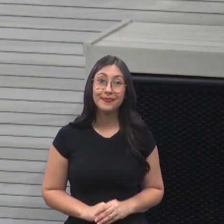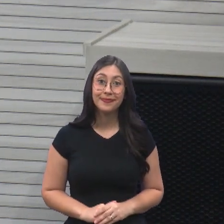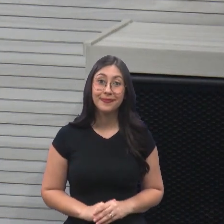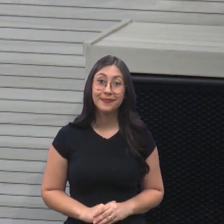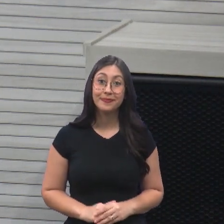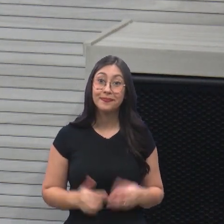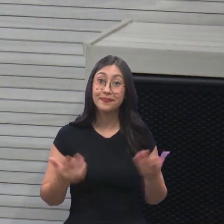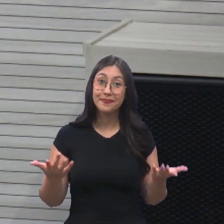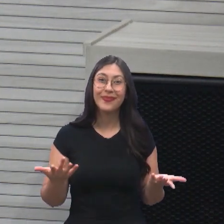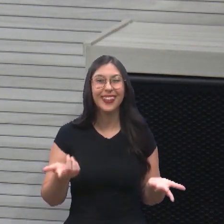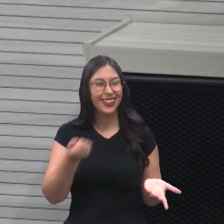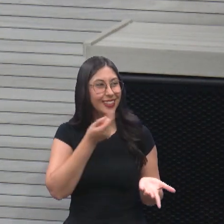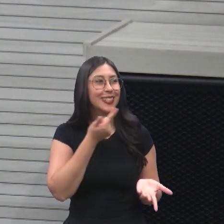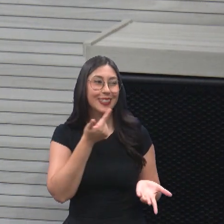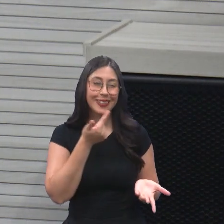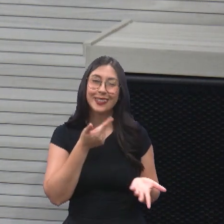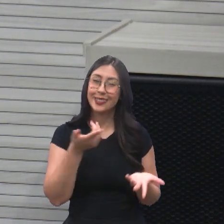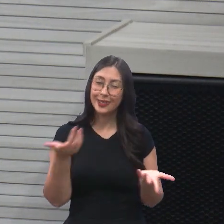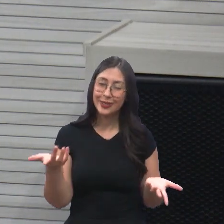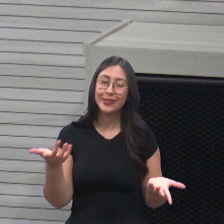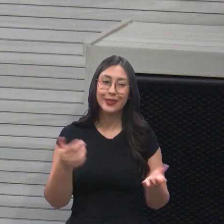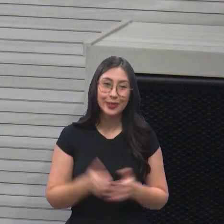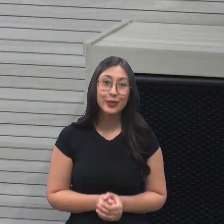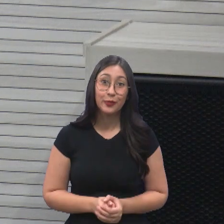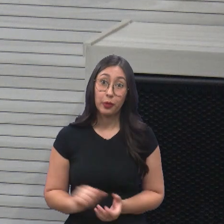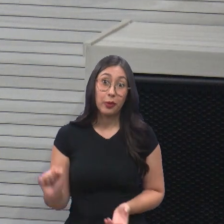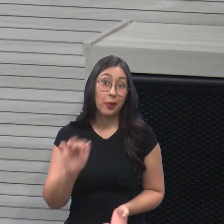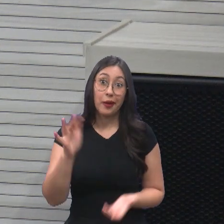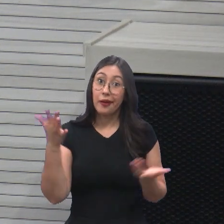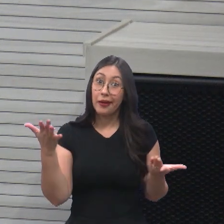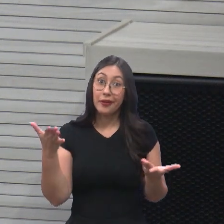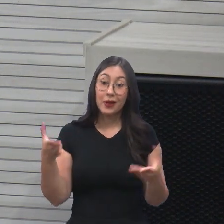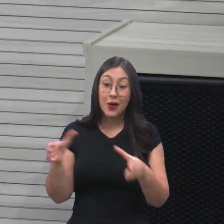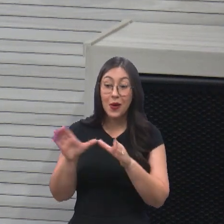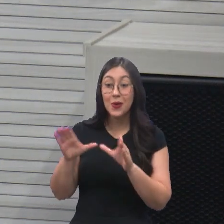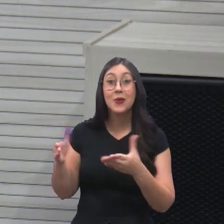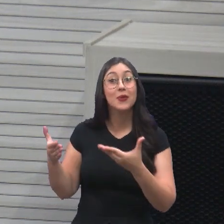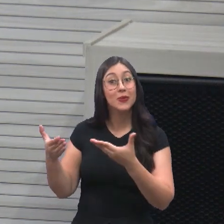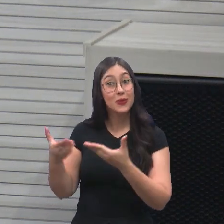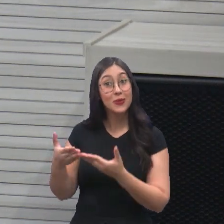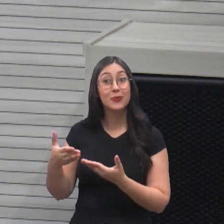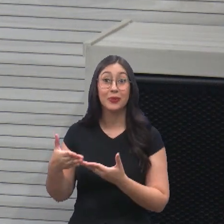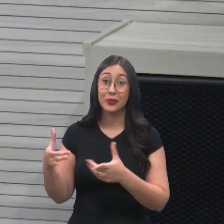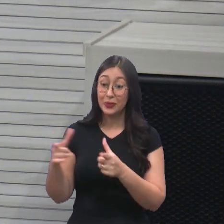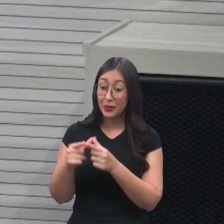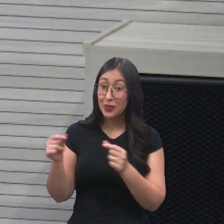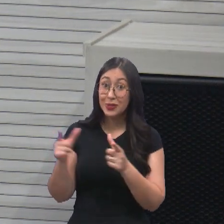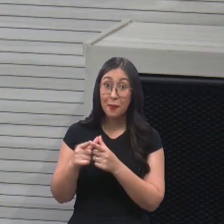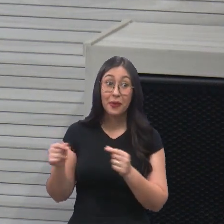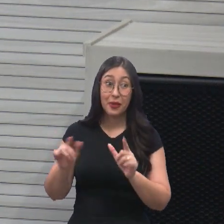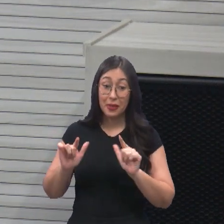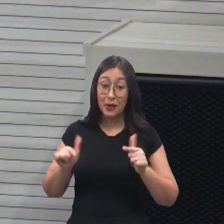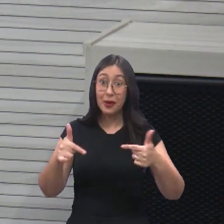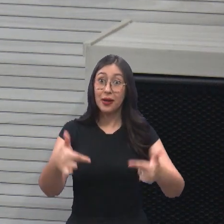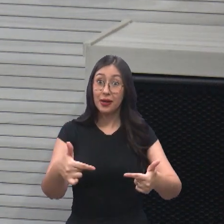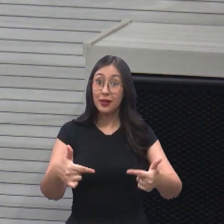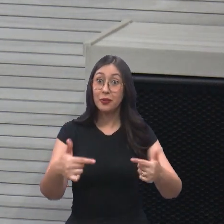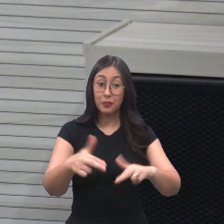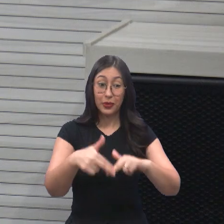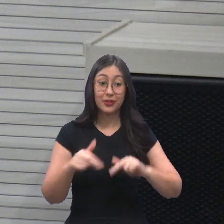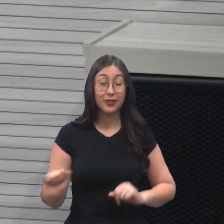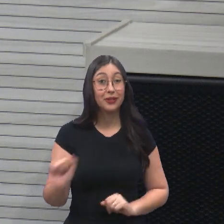Até eu achei graça agora. Está caro, a colônia japonesa está tomando conta aqui do Brasil. Está caro tudo.